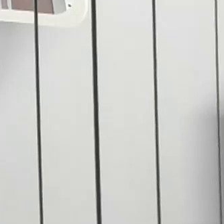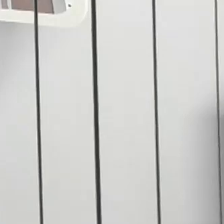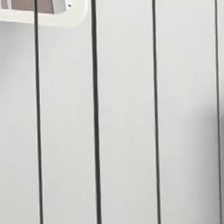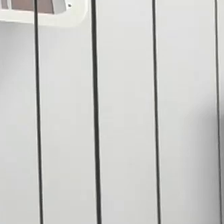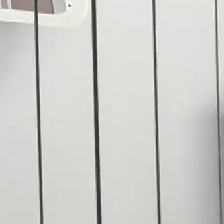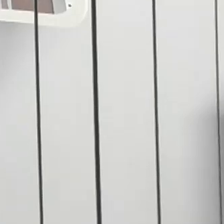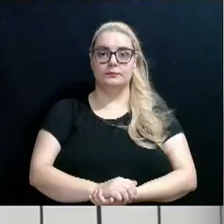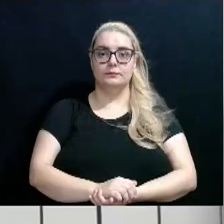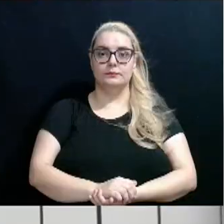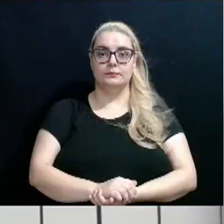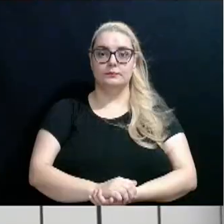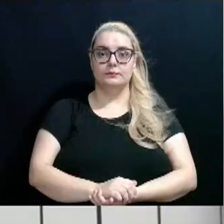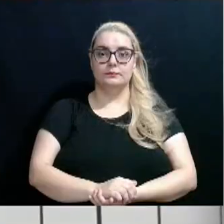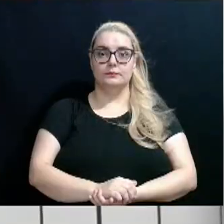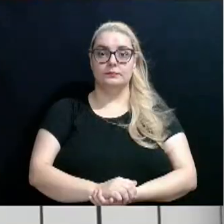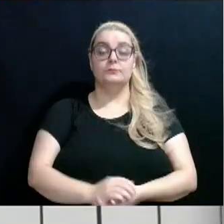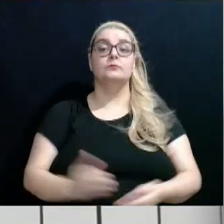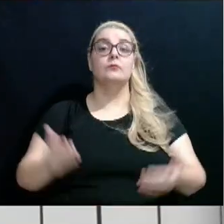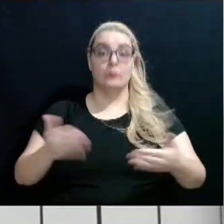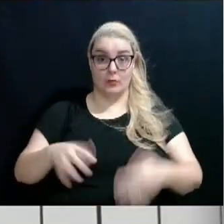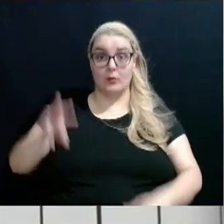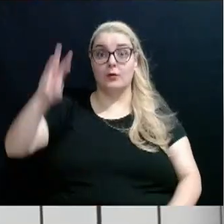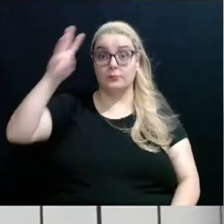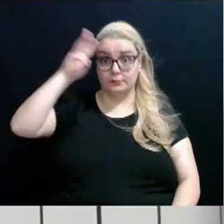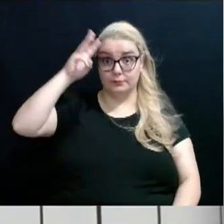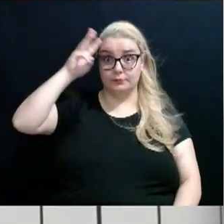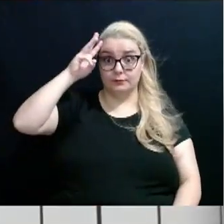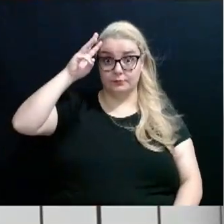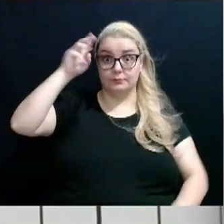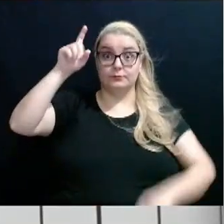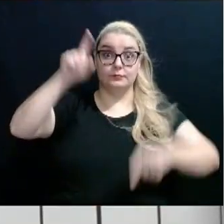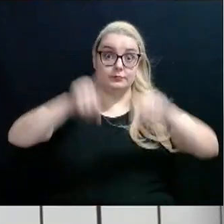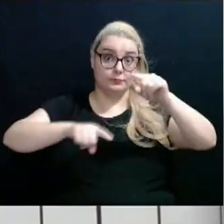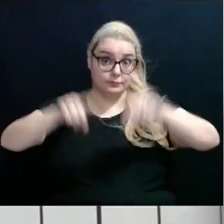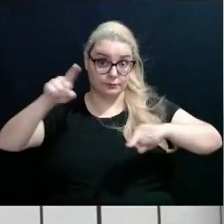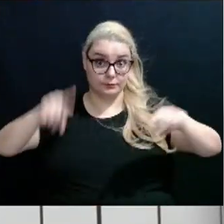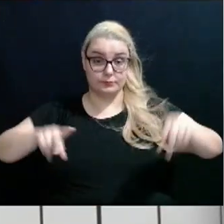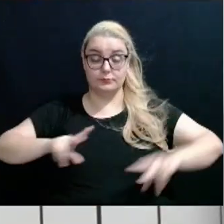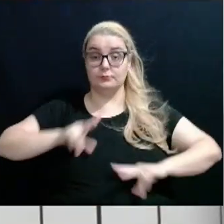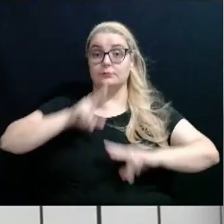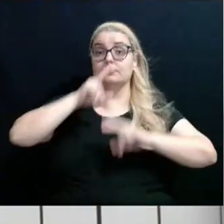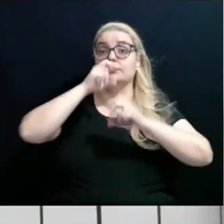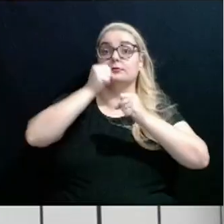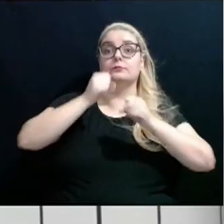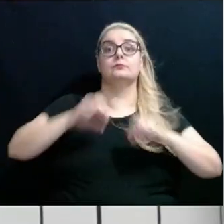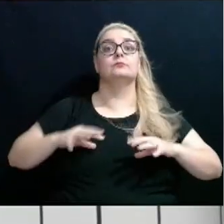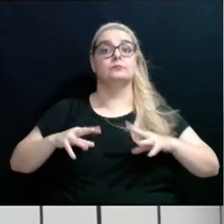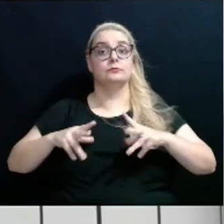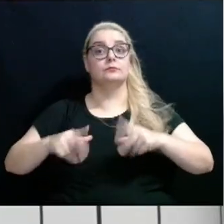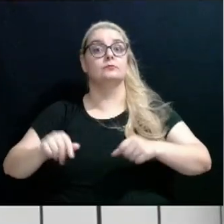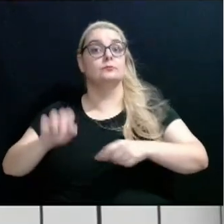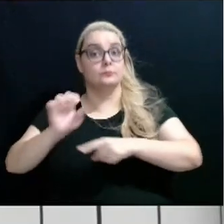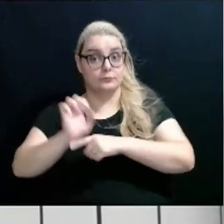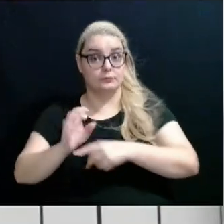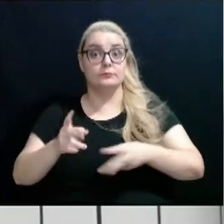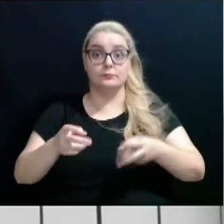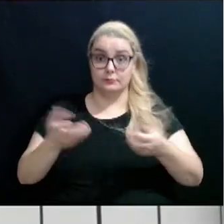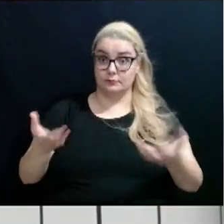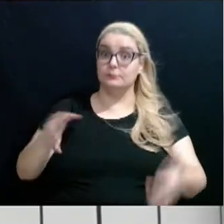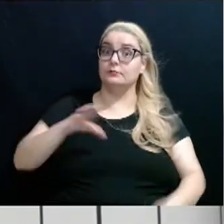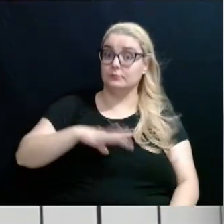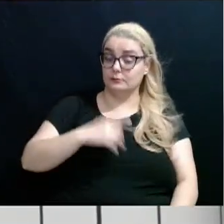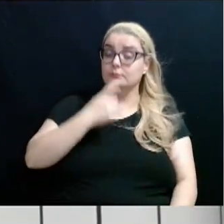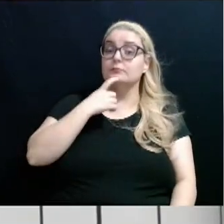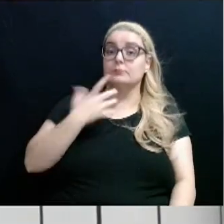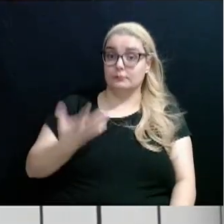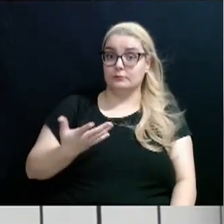A partir de hoje, terça-feira, as instabilidades ganham força em todo o estado. Você já percebeu aqui na cidade de Campinas,